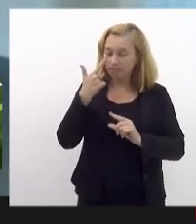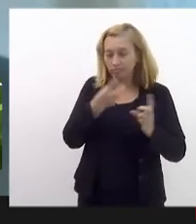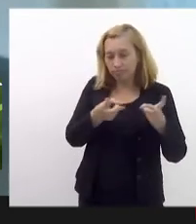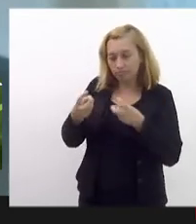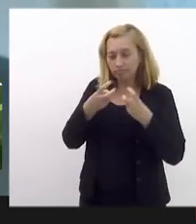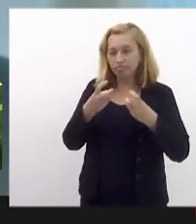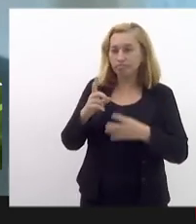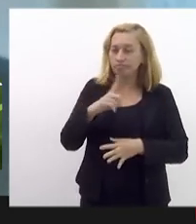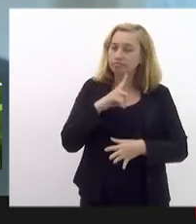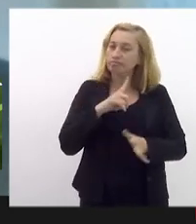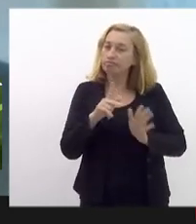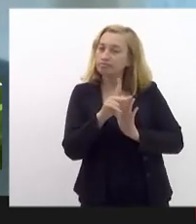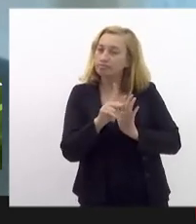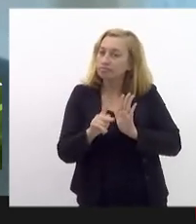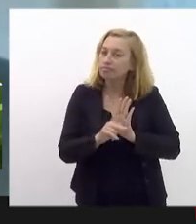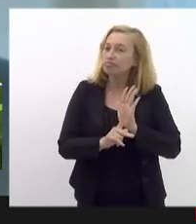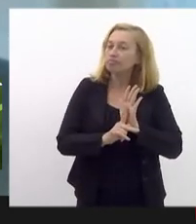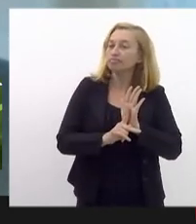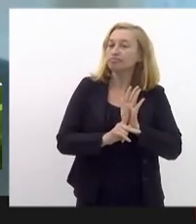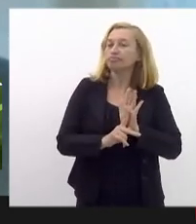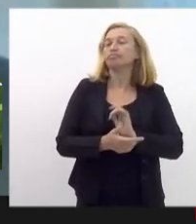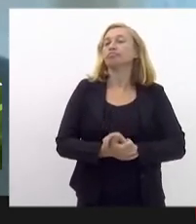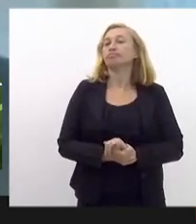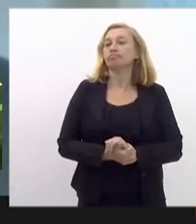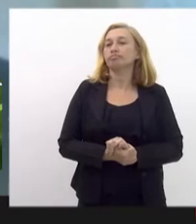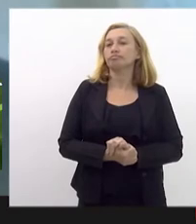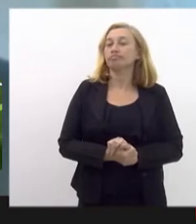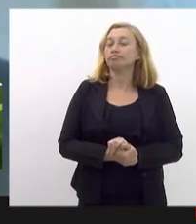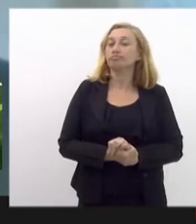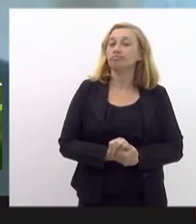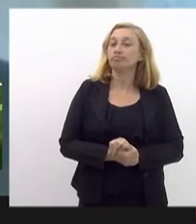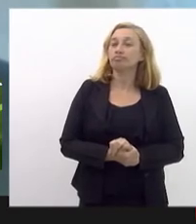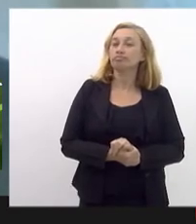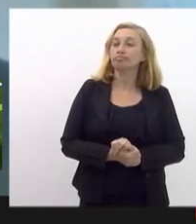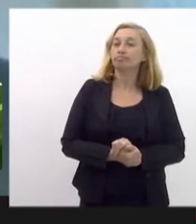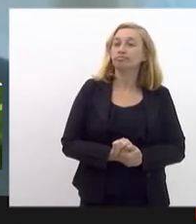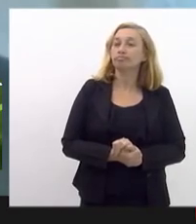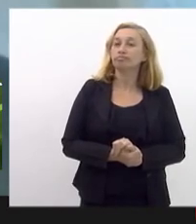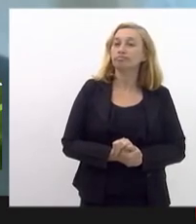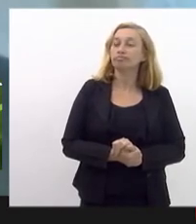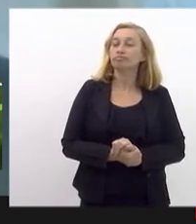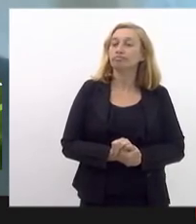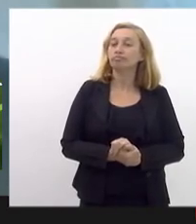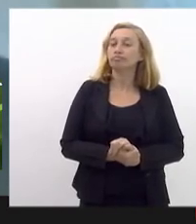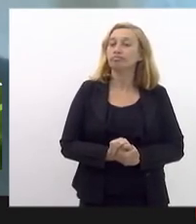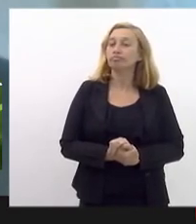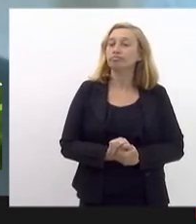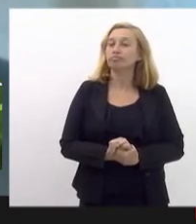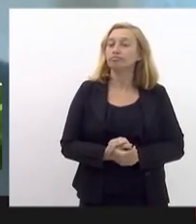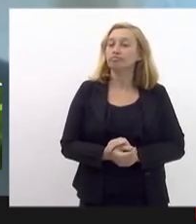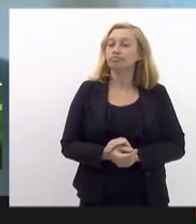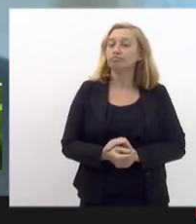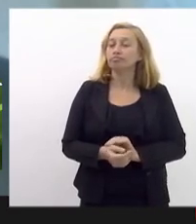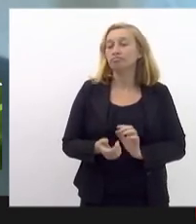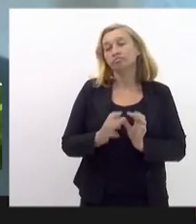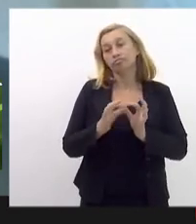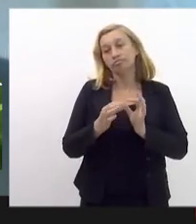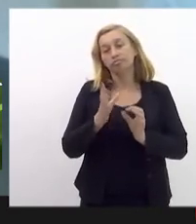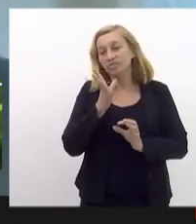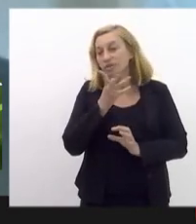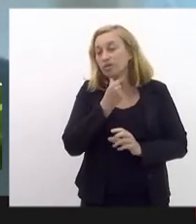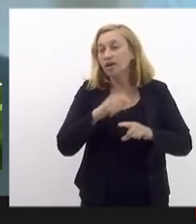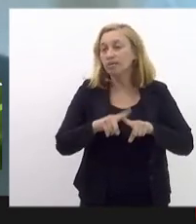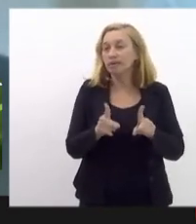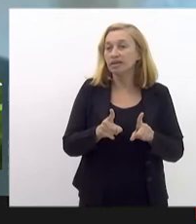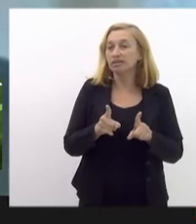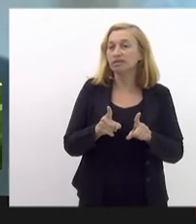nós temos um projeto que, embora tenha passado e corrido um prazo bastante longo, ele tem sido